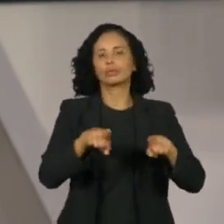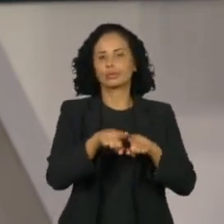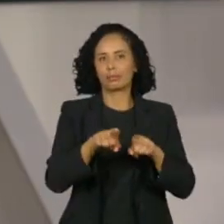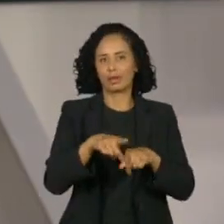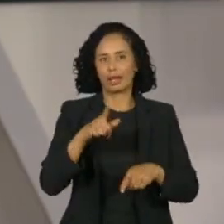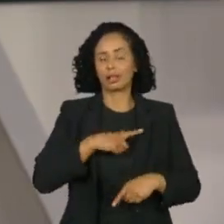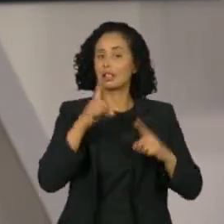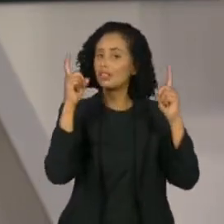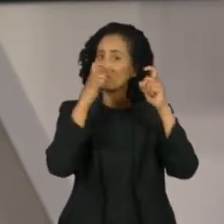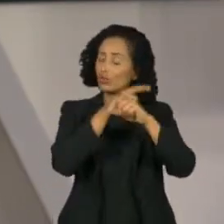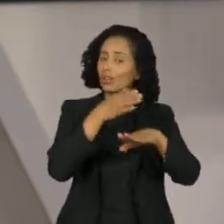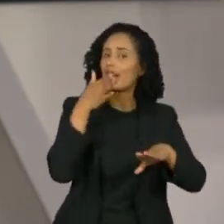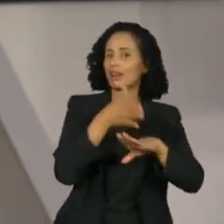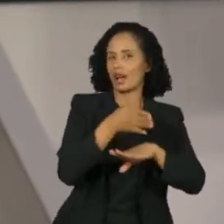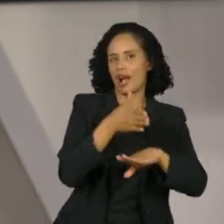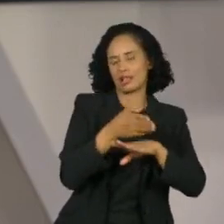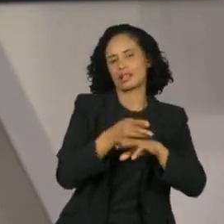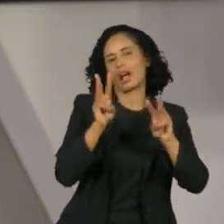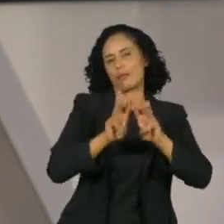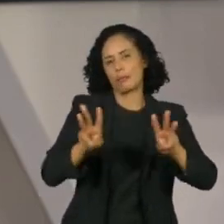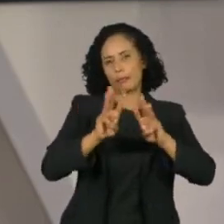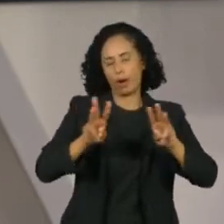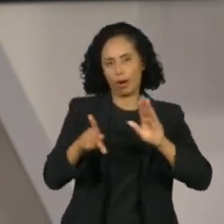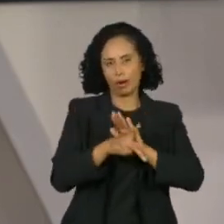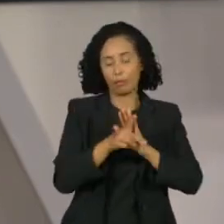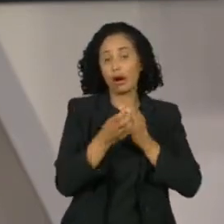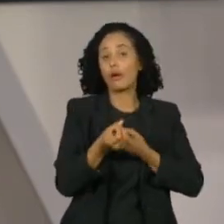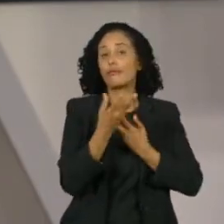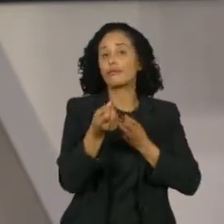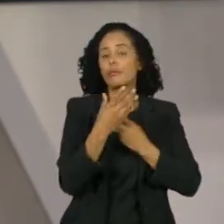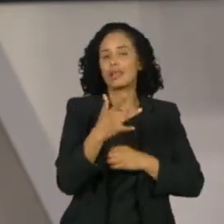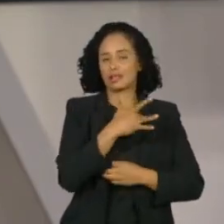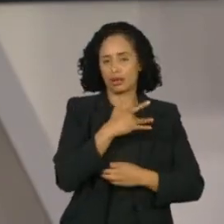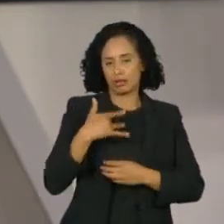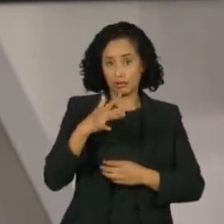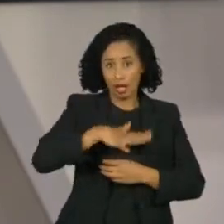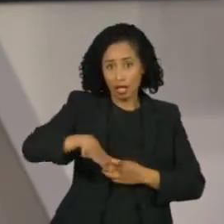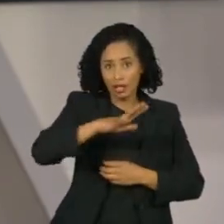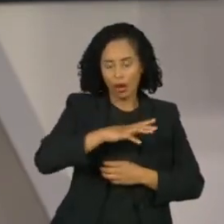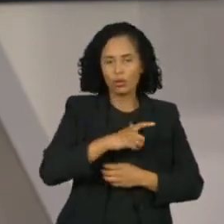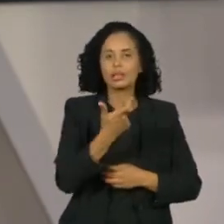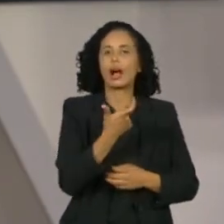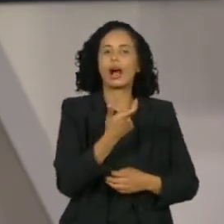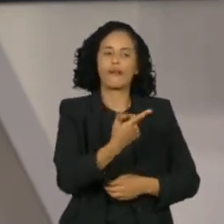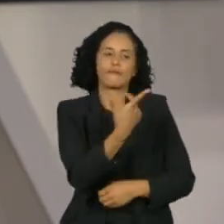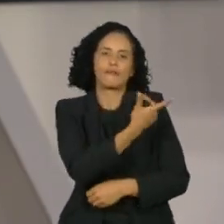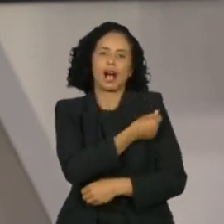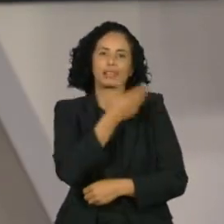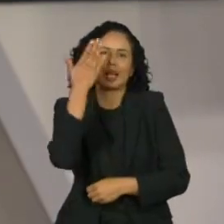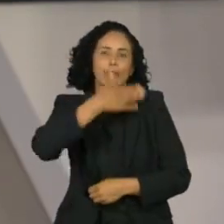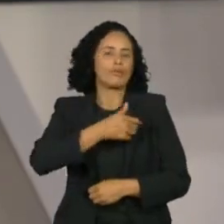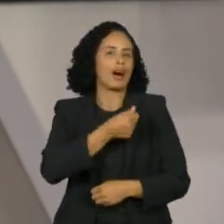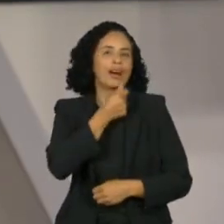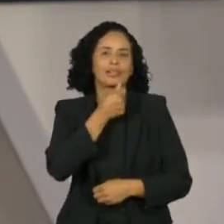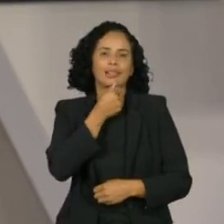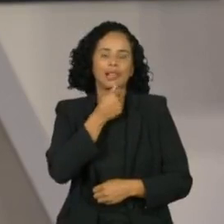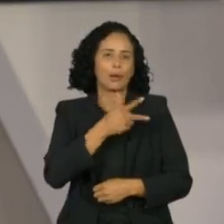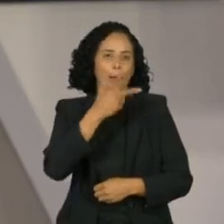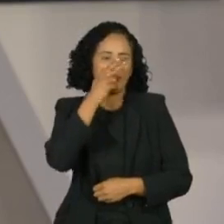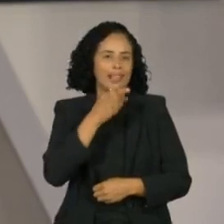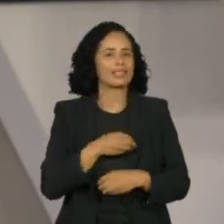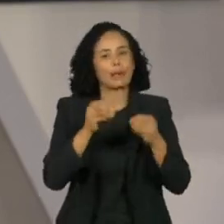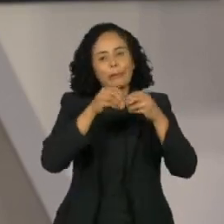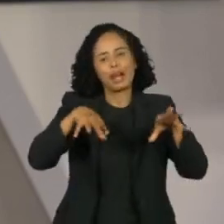não ter acesso às informações sanitárias, como comprovante da vacina, a ação deixa desprotegido o cadastro